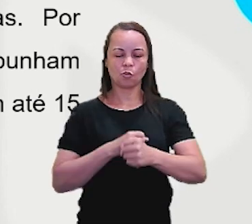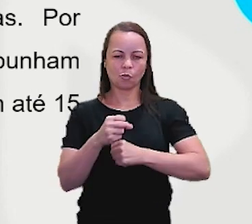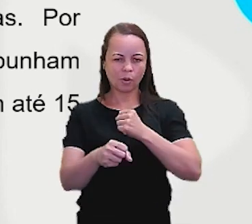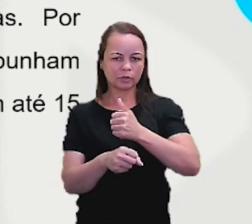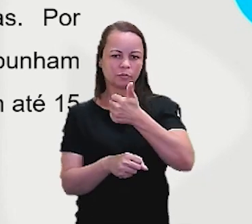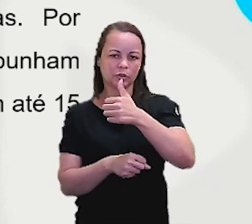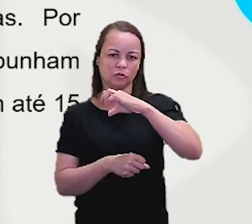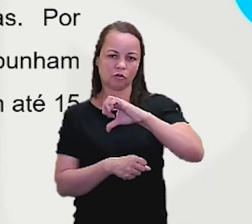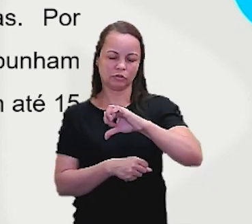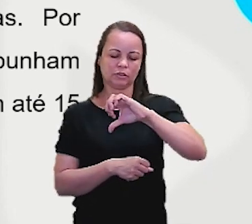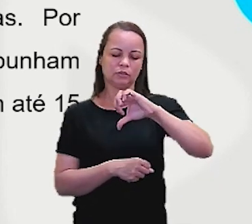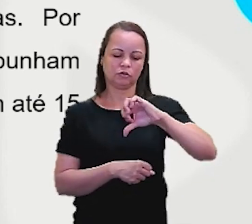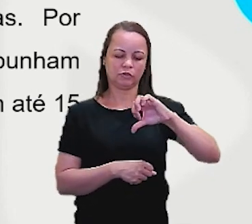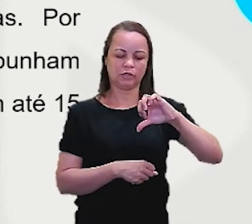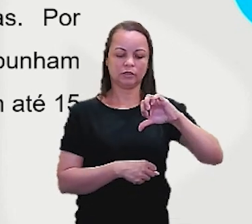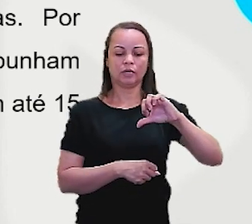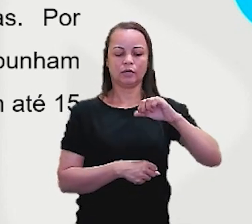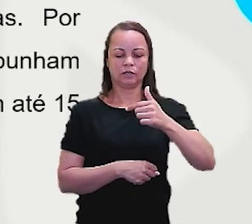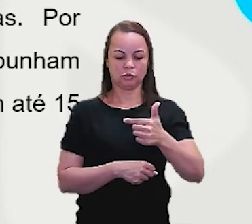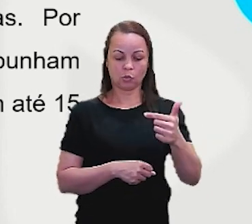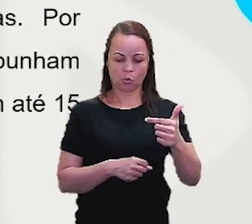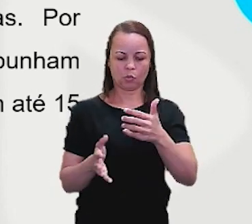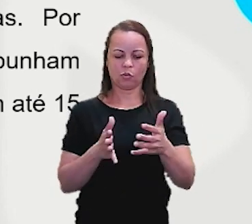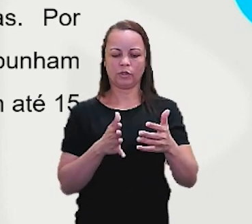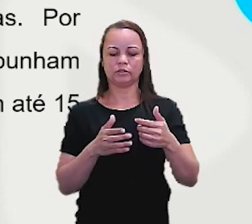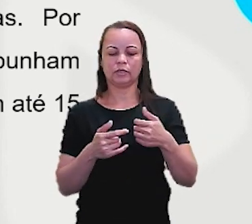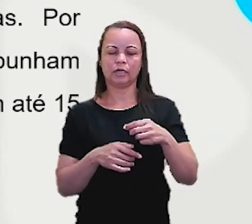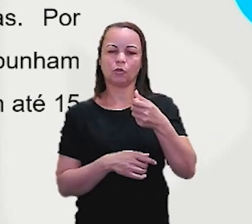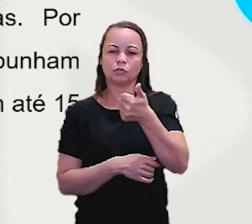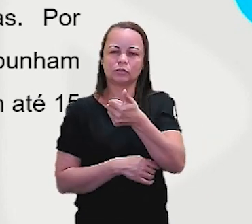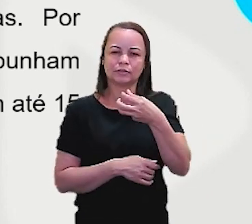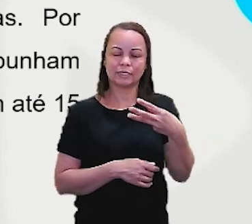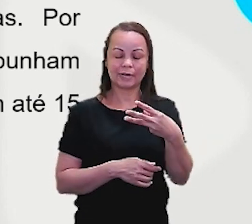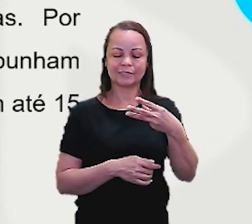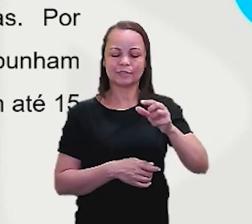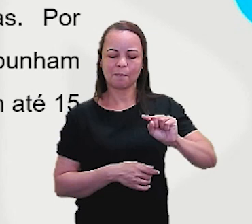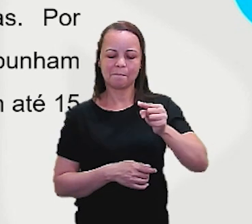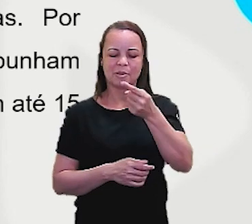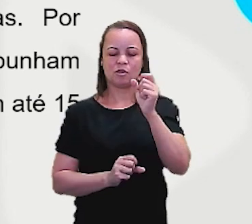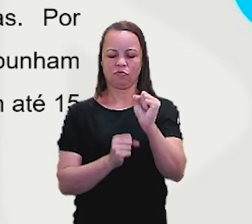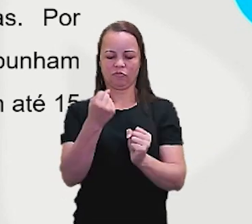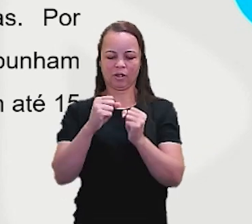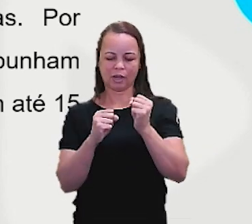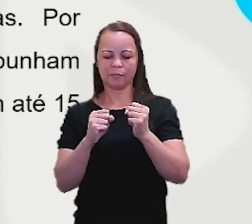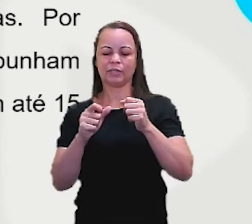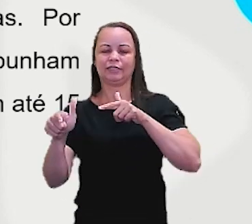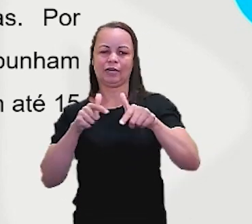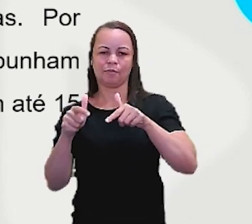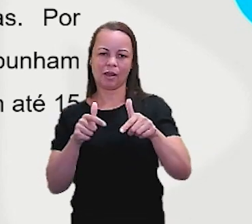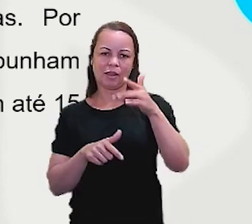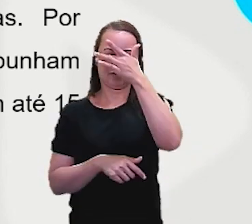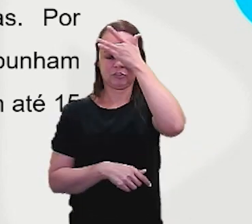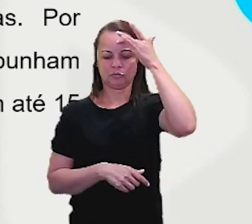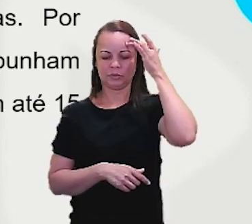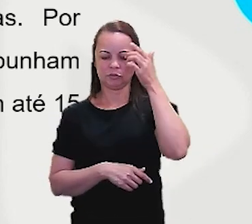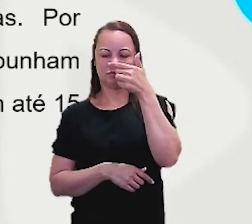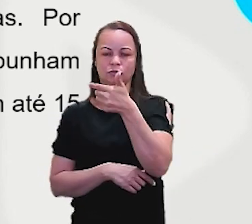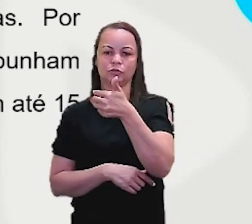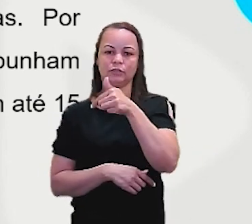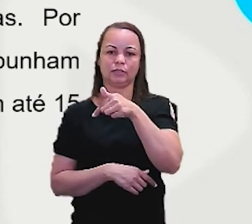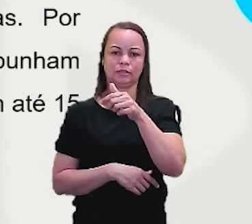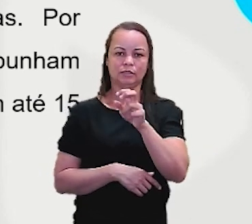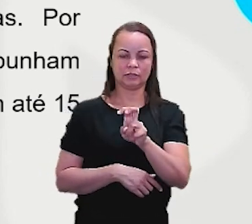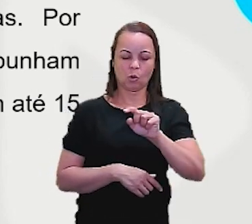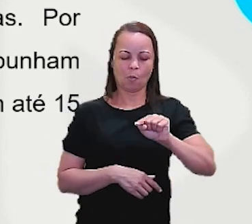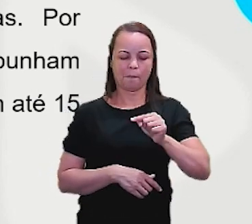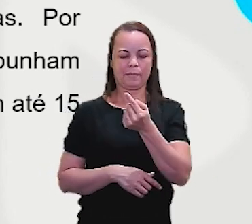trabalhavam 275 mil pessoas. A expansão industrial resultou na formação do operariado,